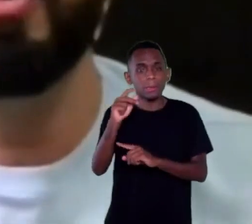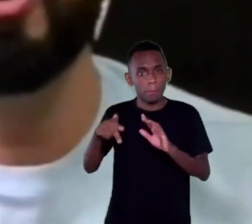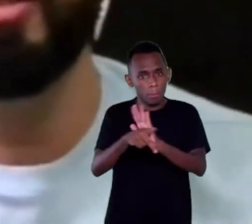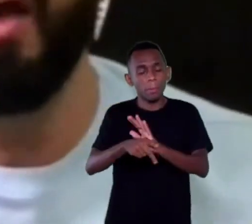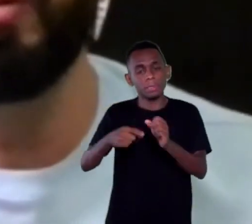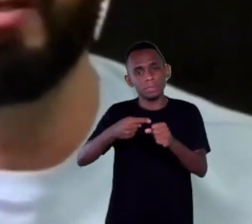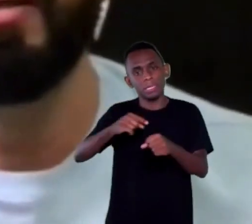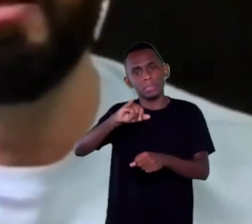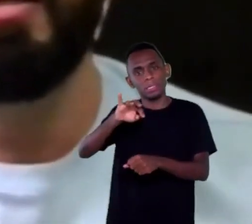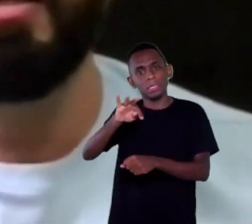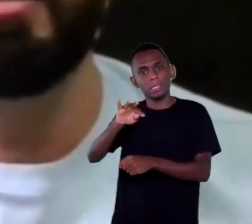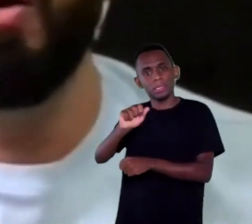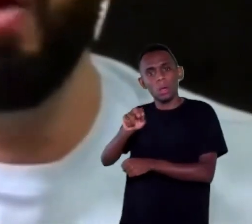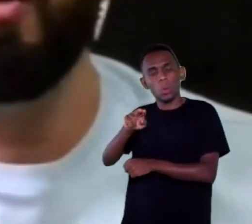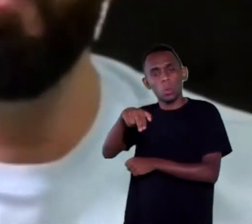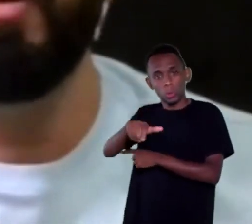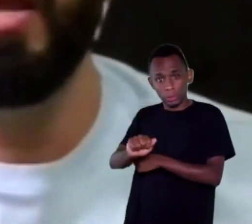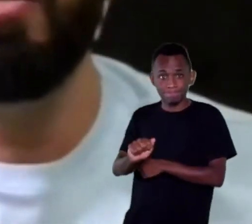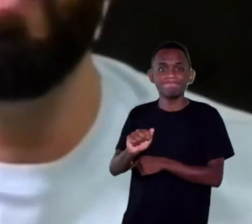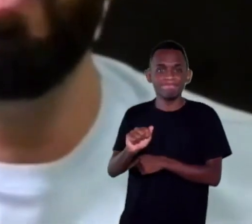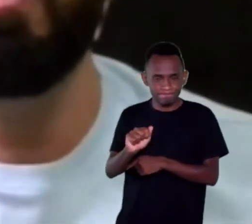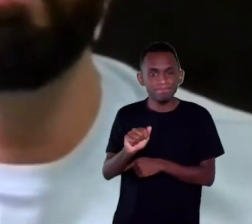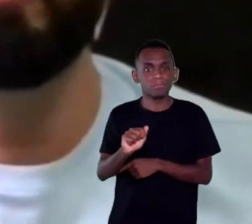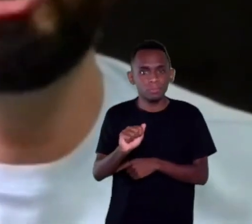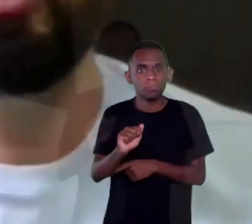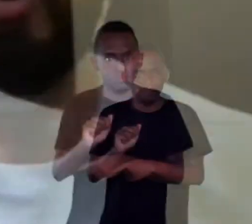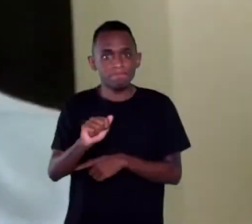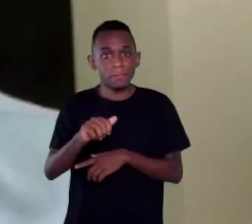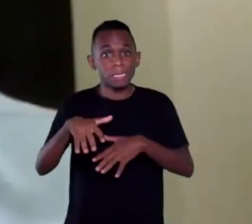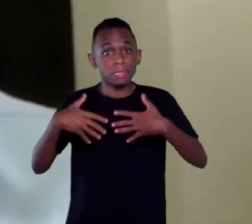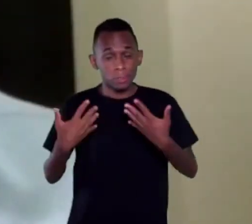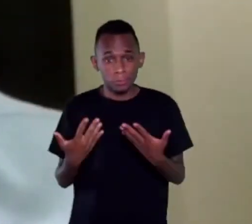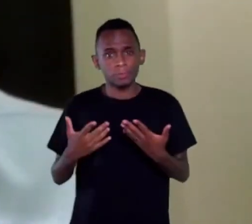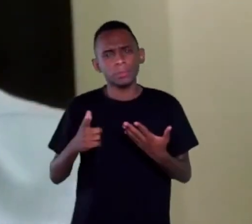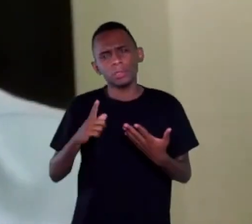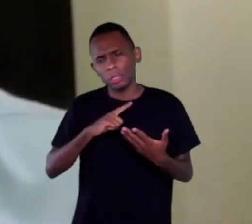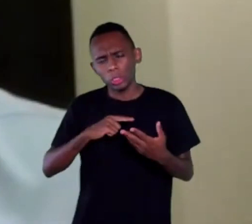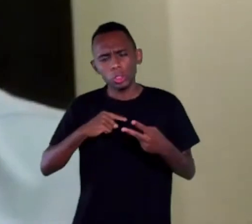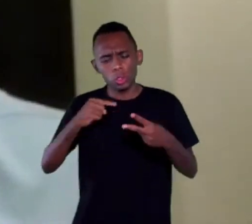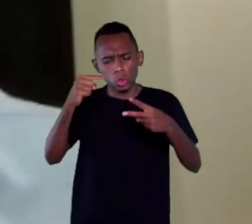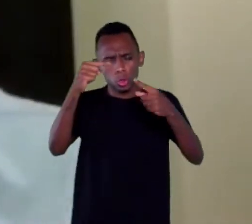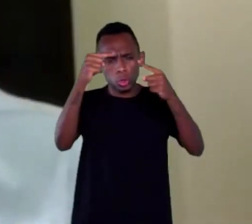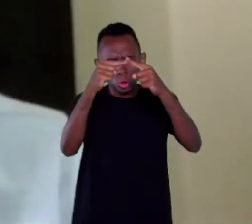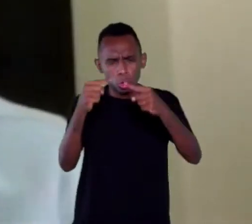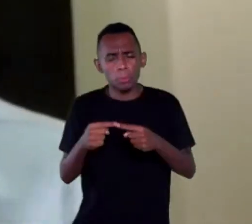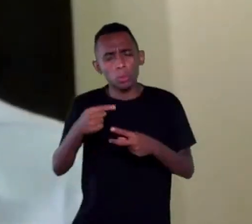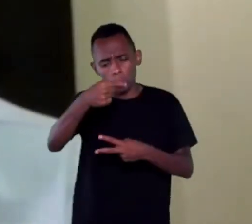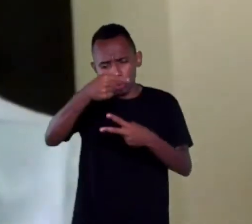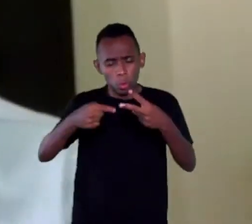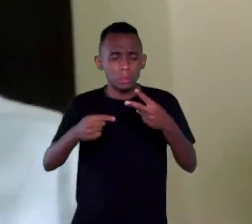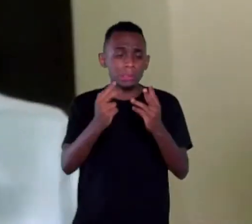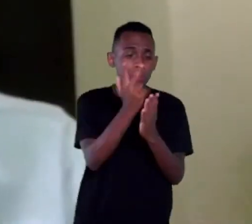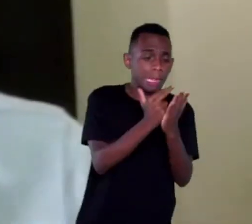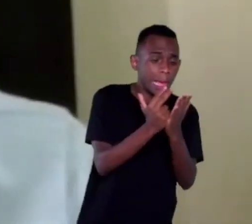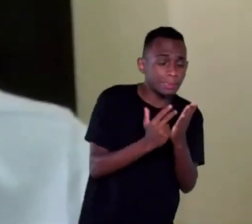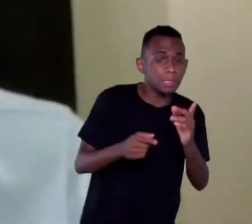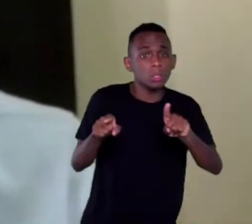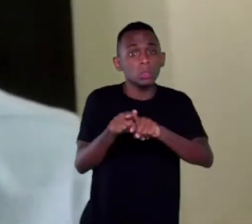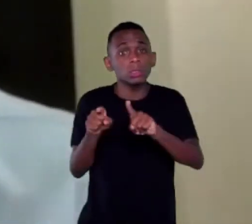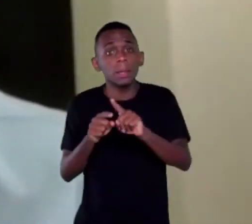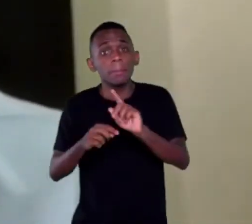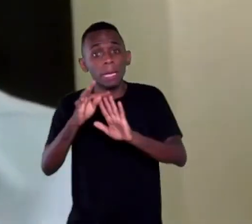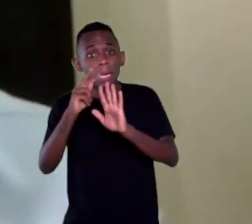fui o vencedor de Itaúna. Então, tinham dois tipos de concurso, um era de desenho, o outro era de redação. Eu